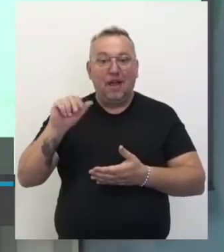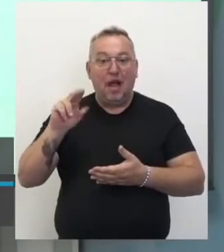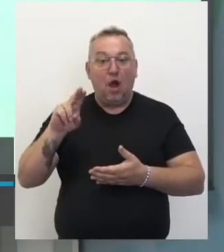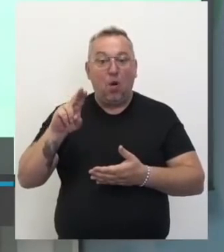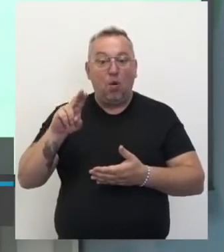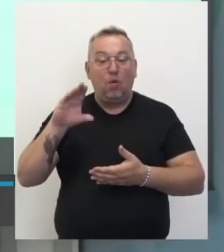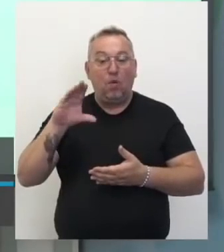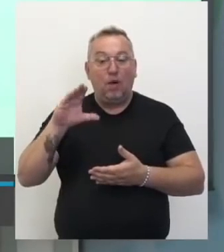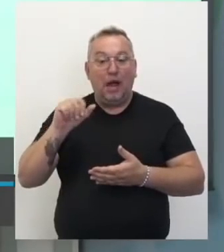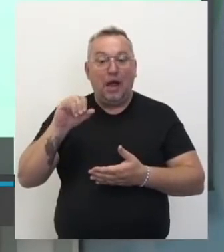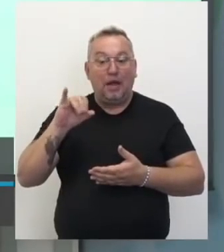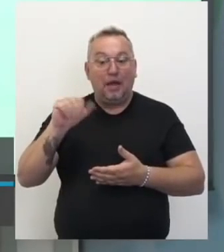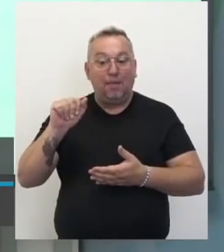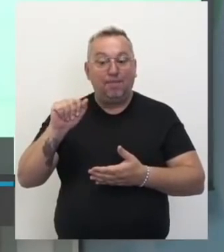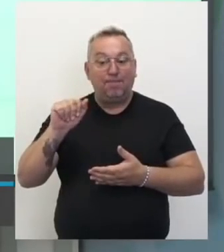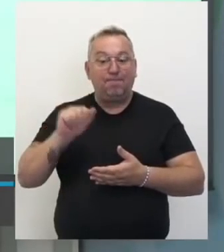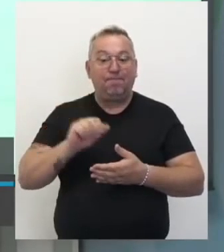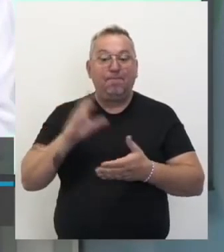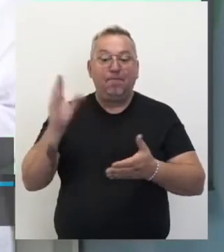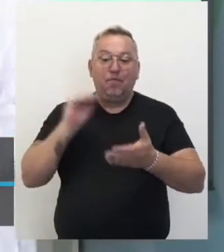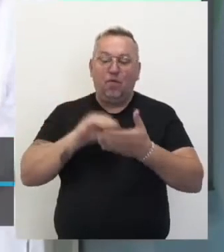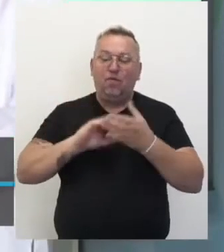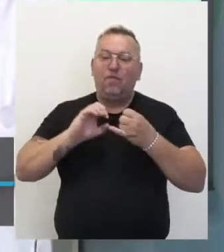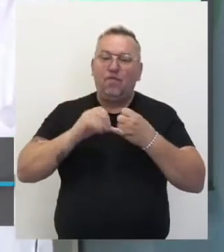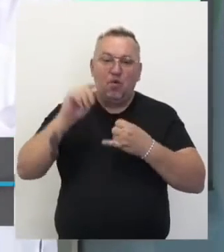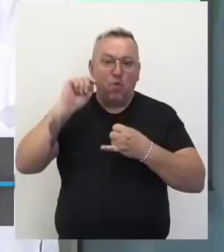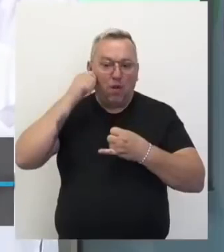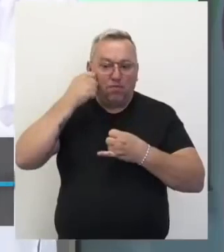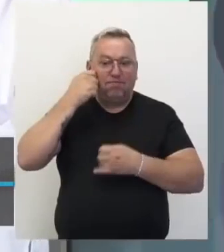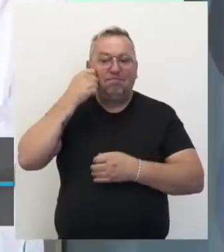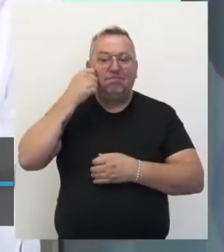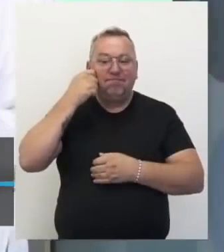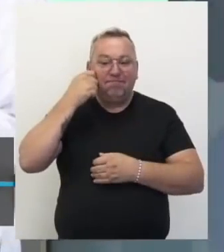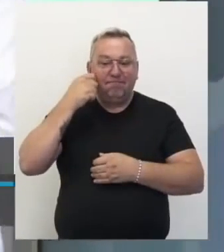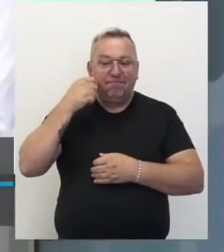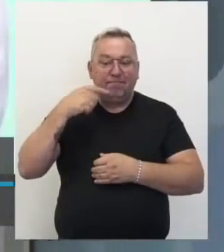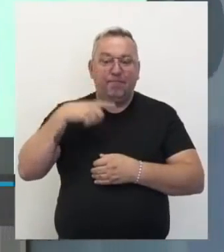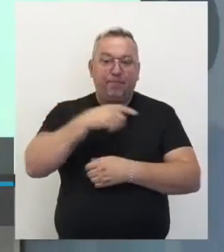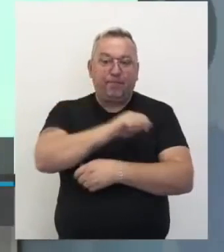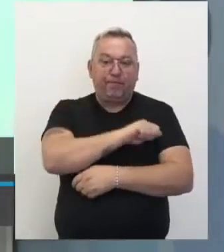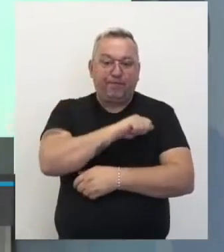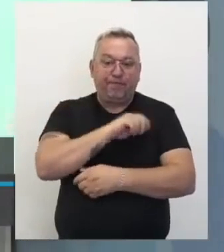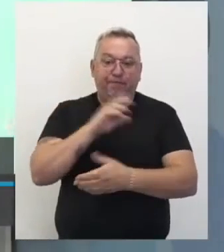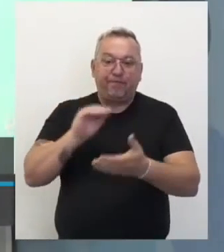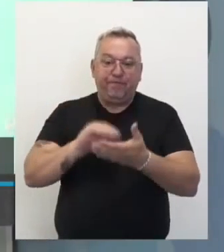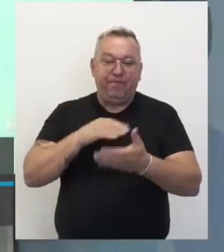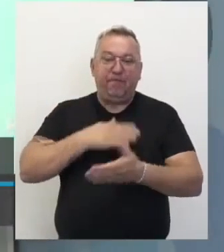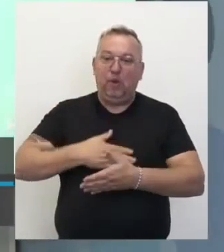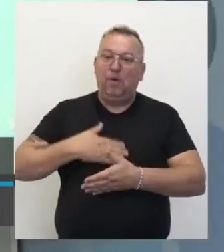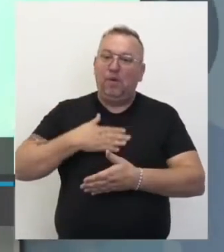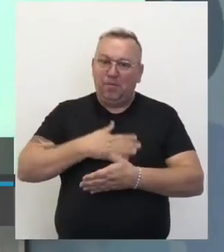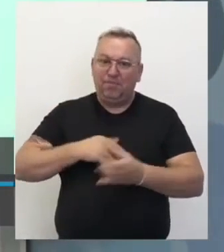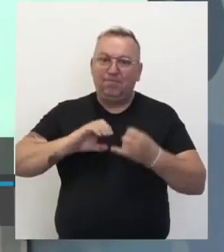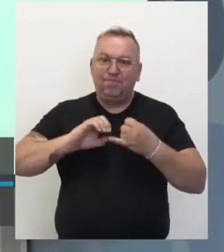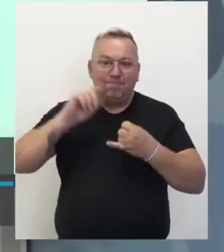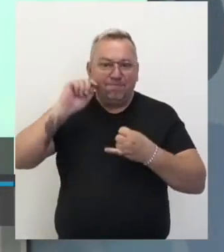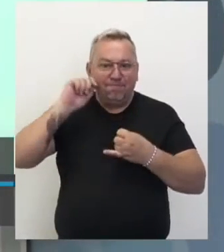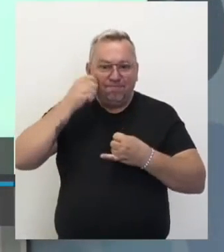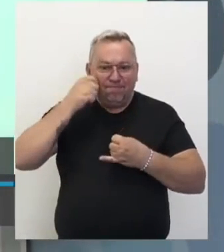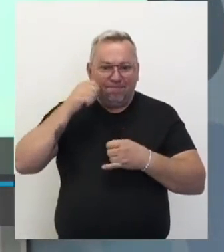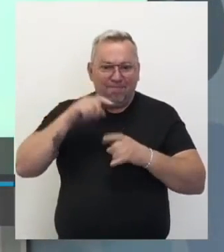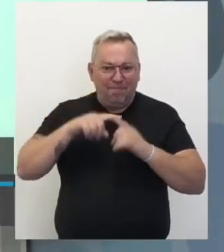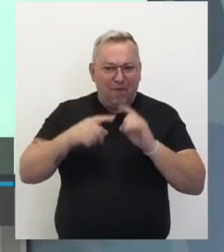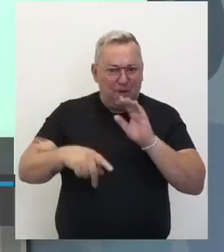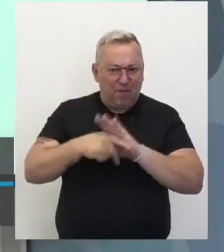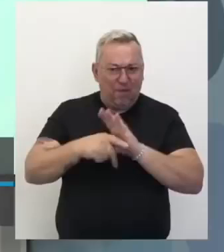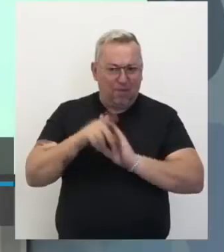aqui a Bianca, que colocou feijoada. Oba! Meus alunos responderam feijoada. O pessoal curte uma feijoada, hein? Mas será que é típico